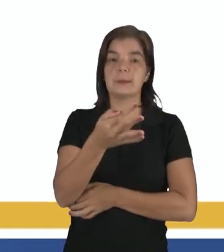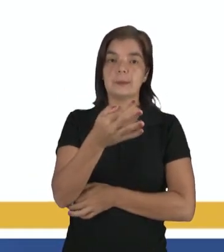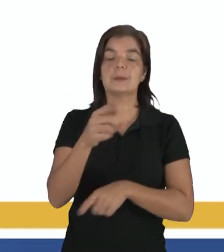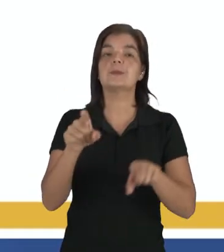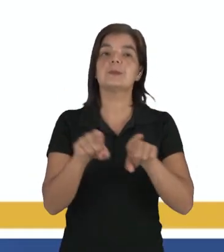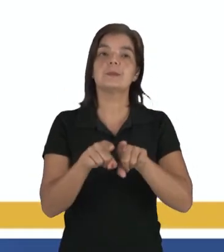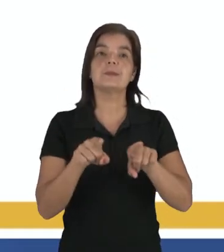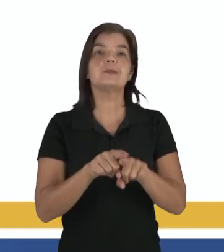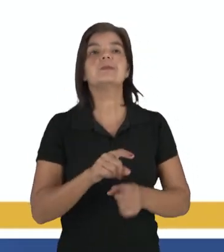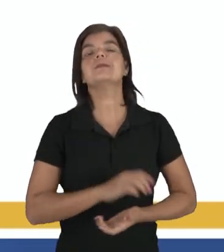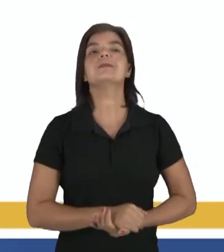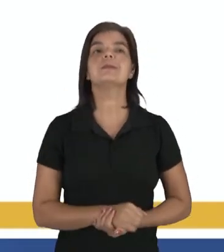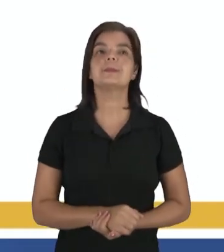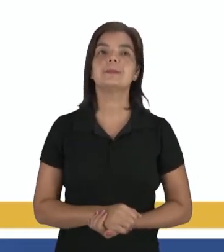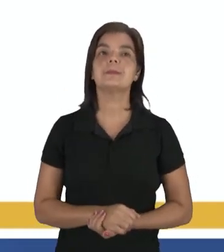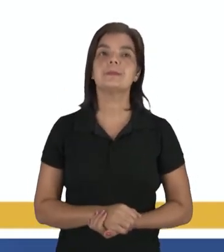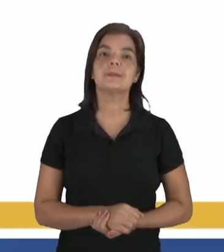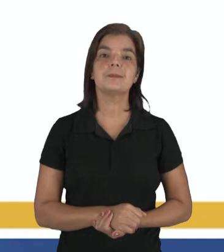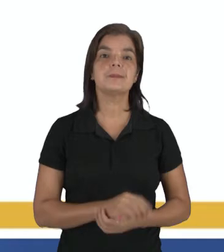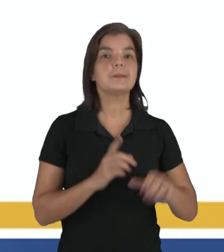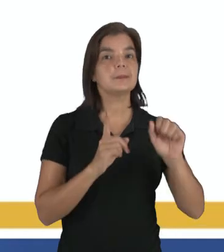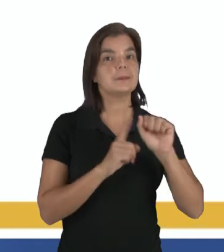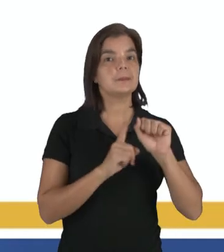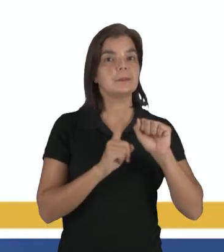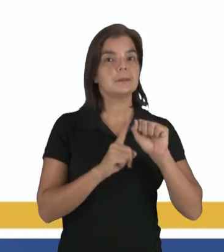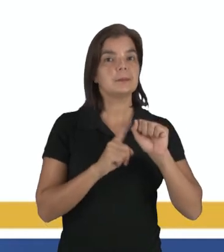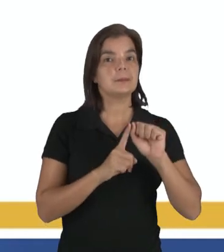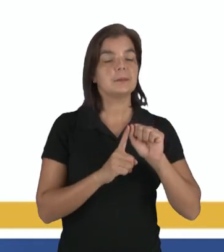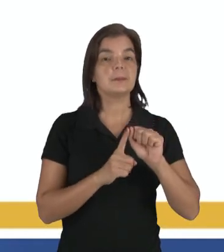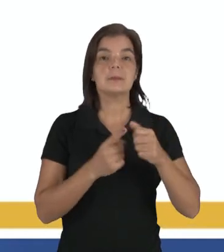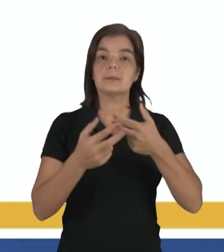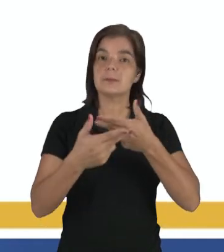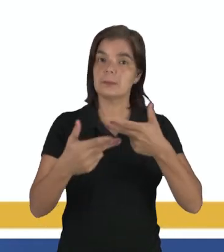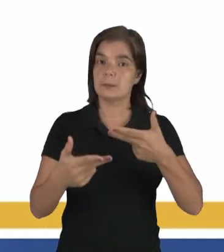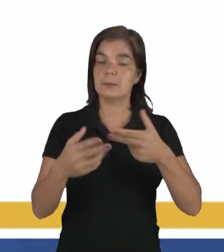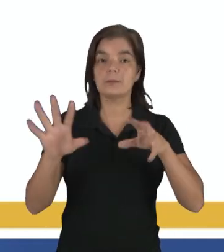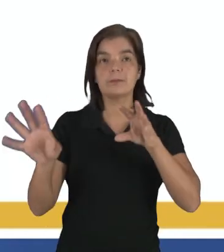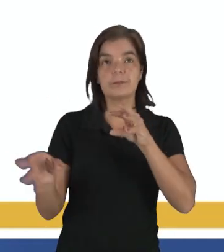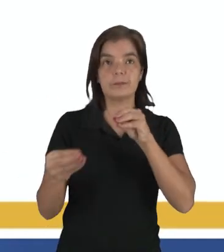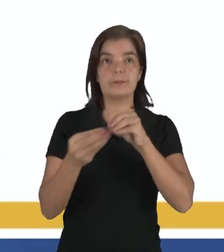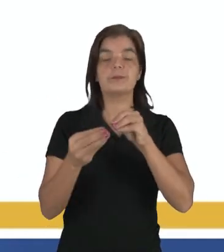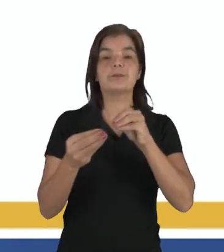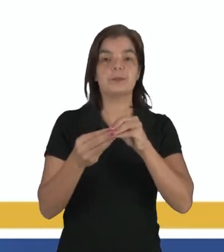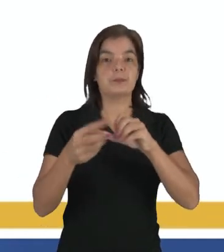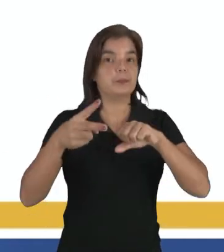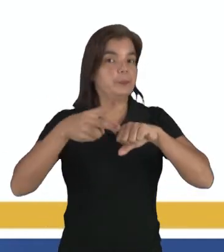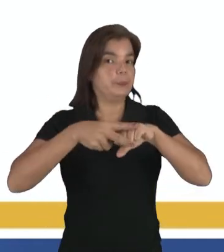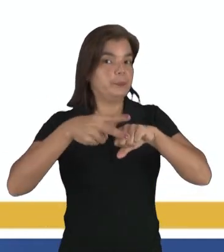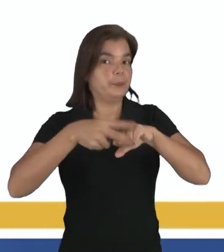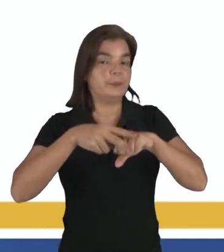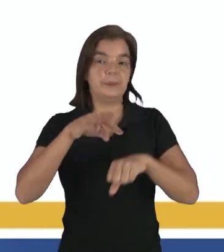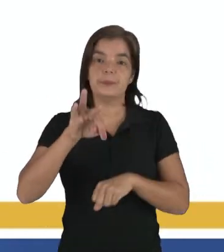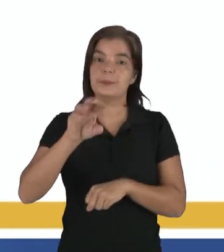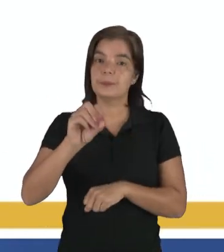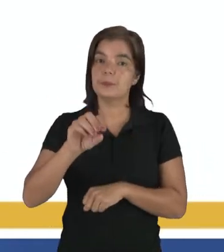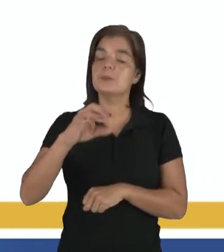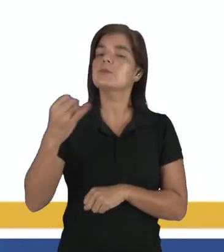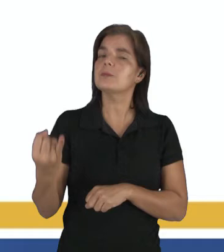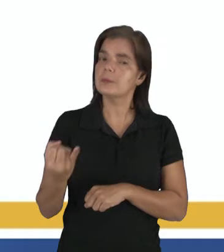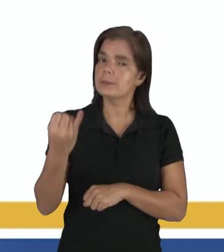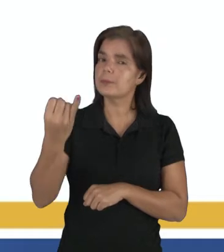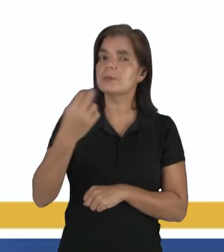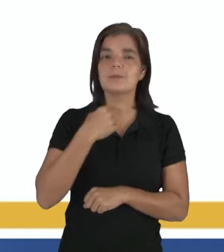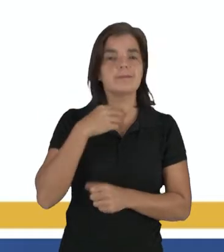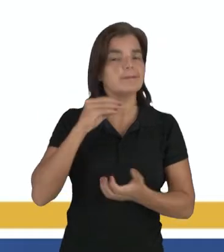going to. Então, vamos lá. Na letra A, primeira coisa que a gente precisa completar é o verbo to be. Ele é importantíssimo, não